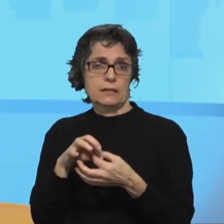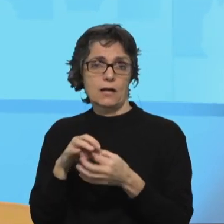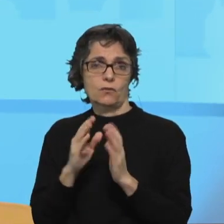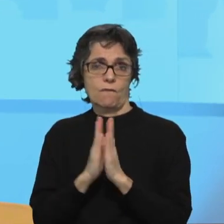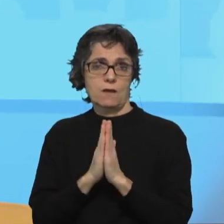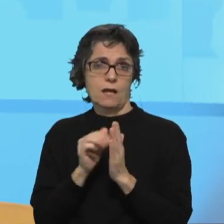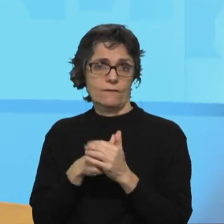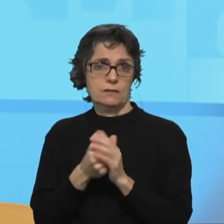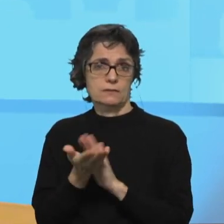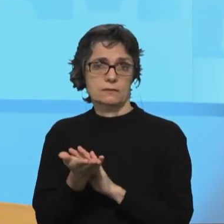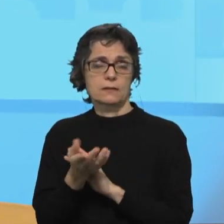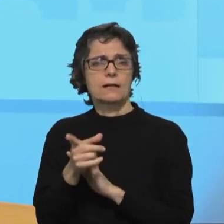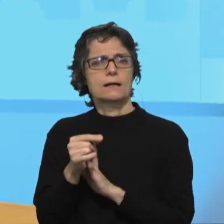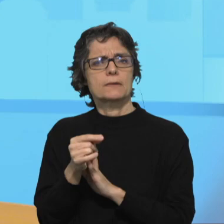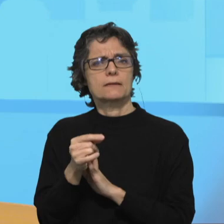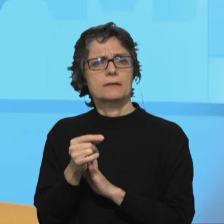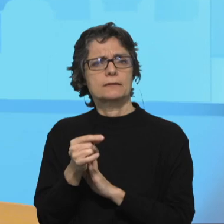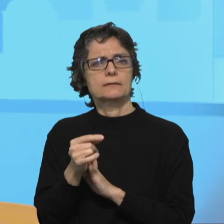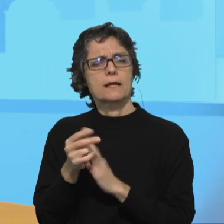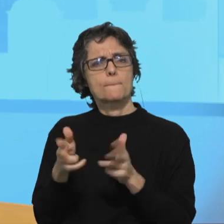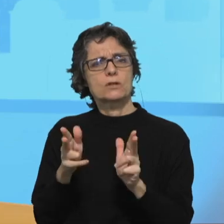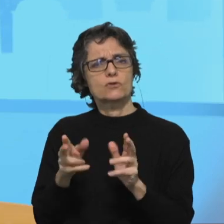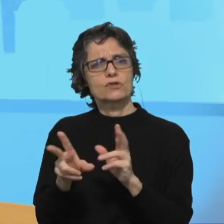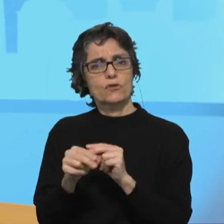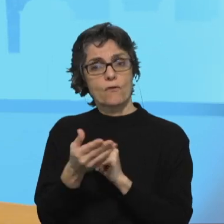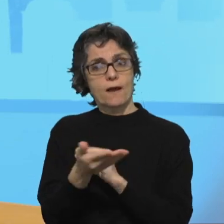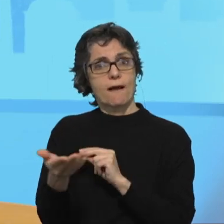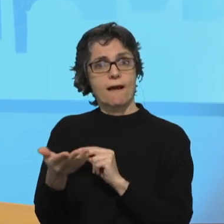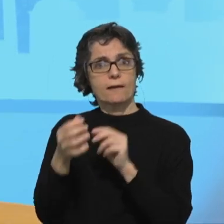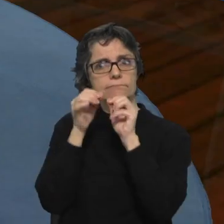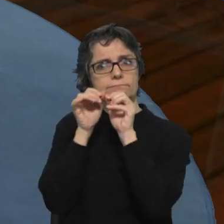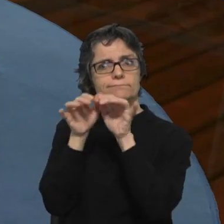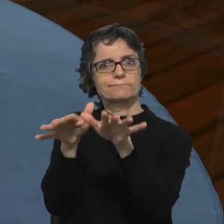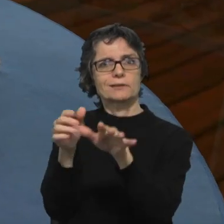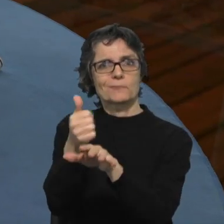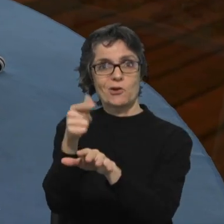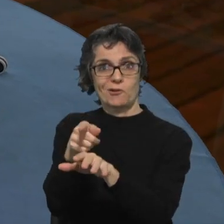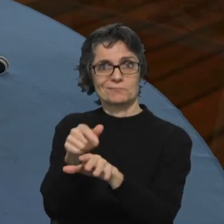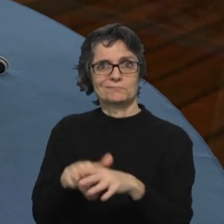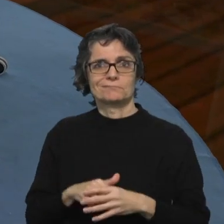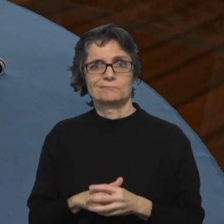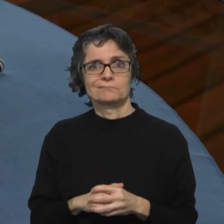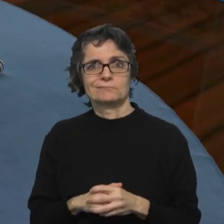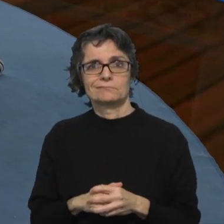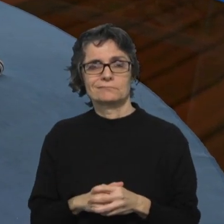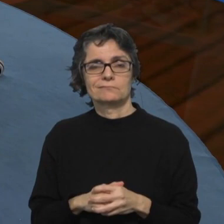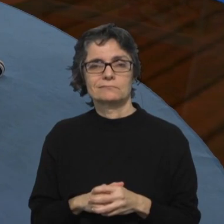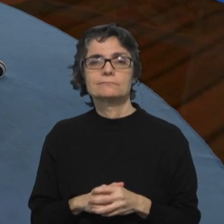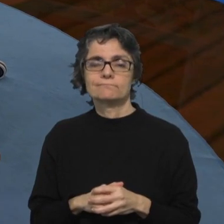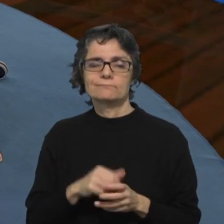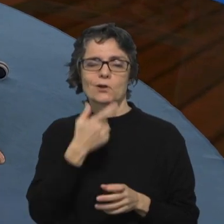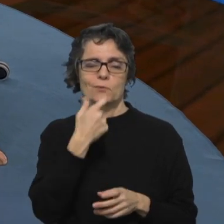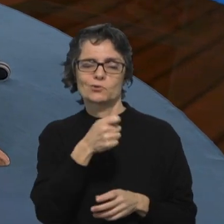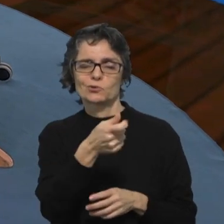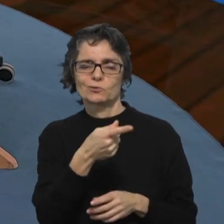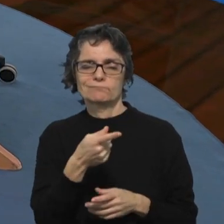Evangelho, têm novas metodologias também para que eles cheguem aos seus destinatários. Sim, a tua pergunta é bastante